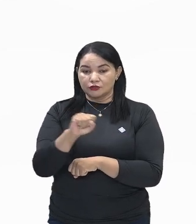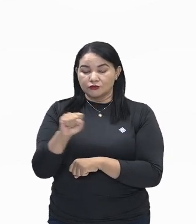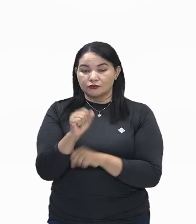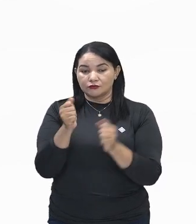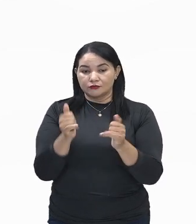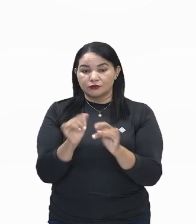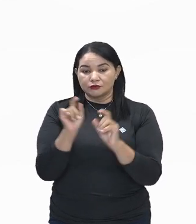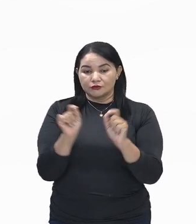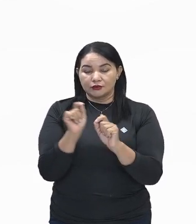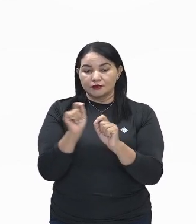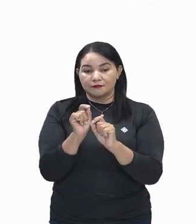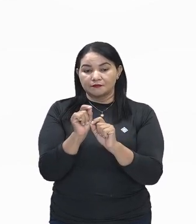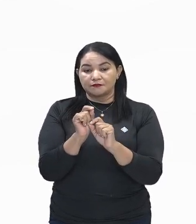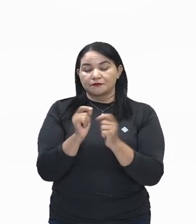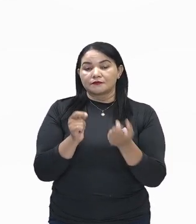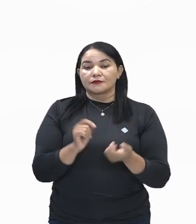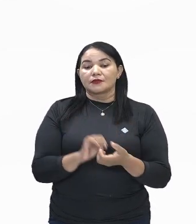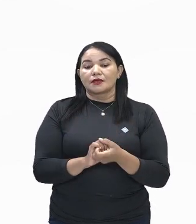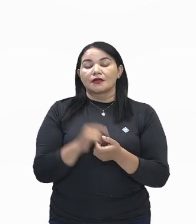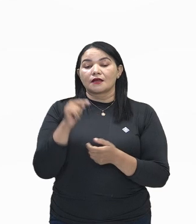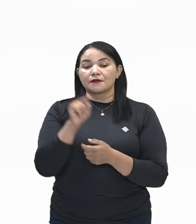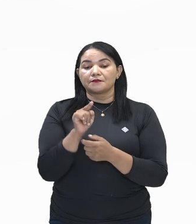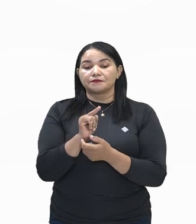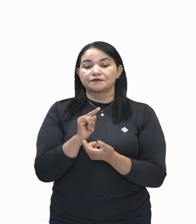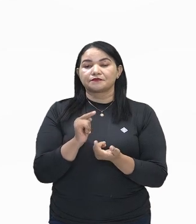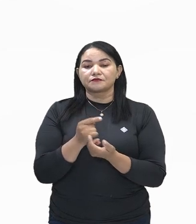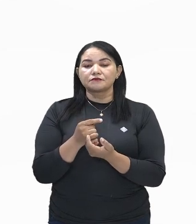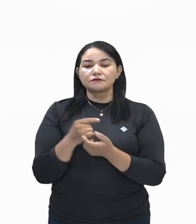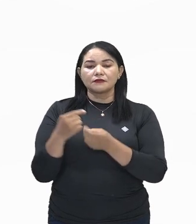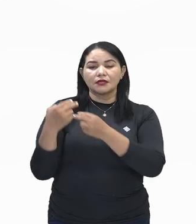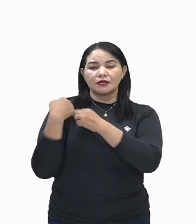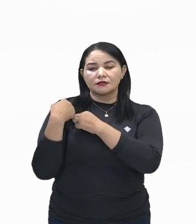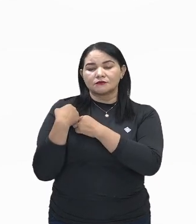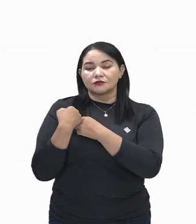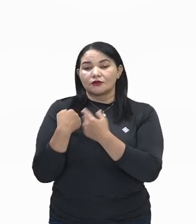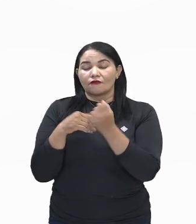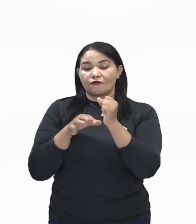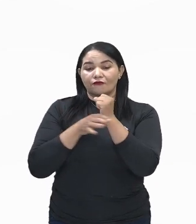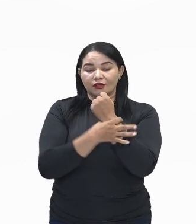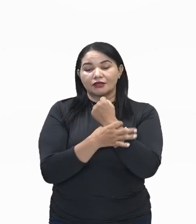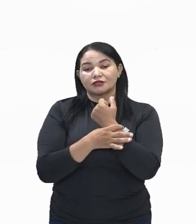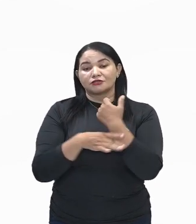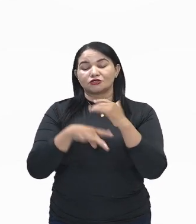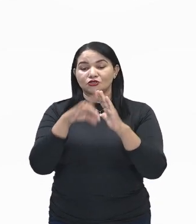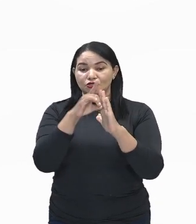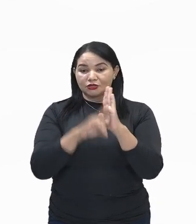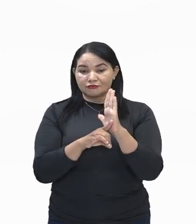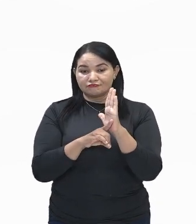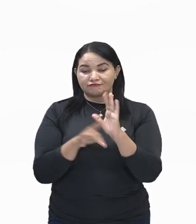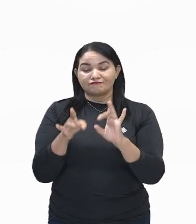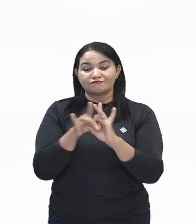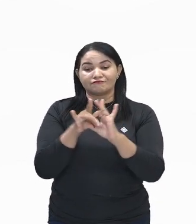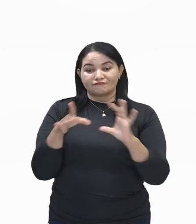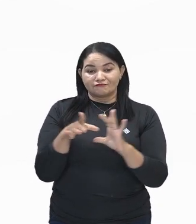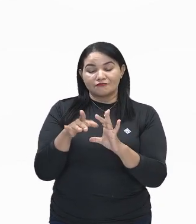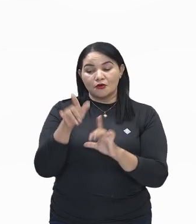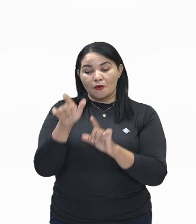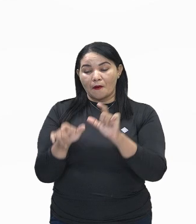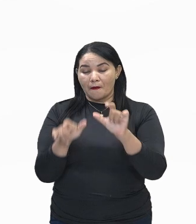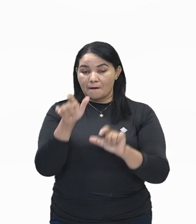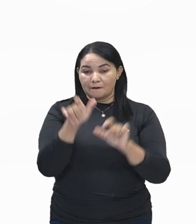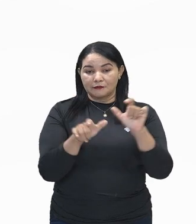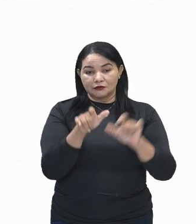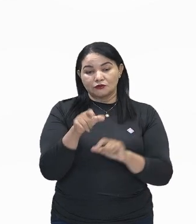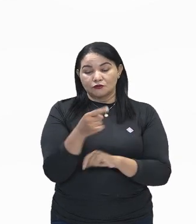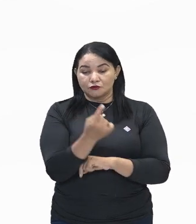que é responsável, que garante esse direito, né? Que é a liberdade individual. O que quer